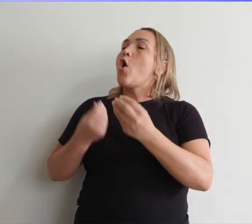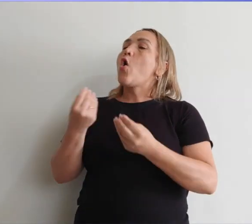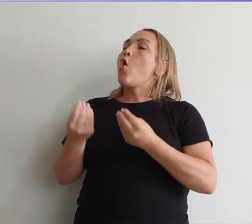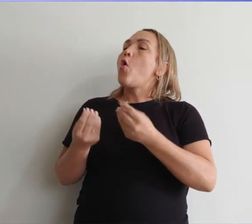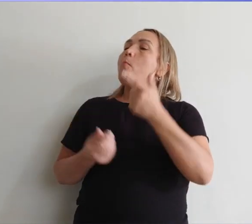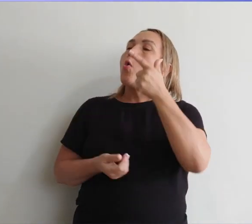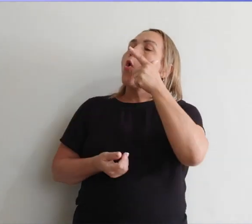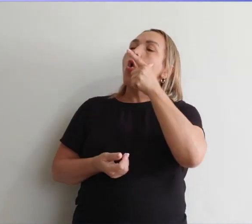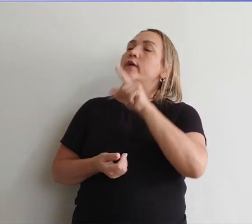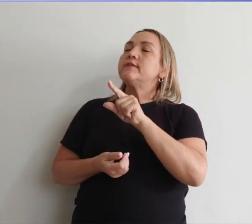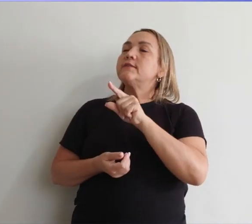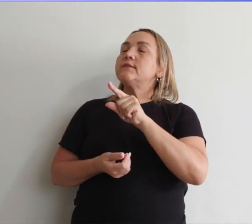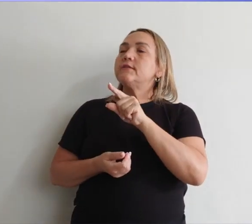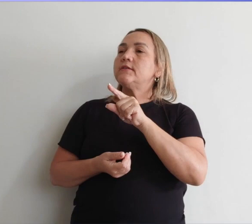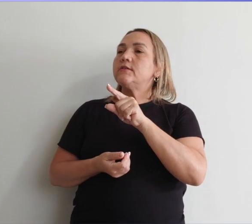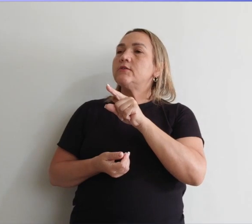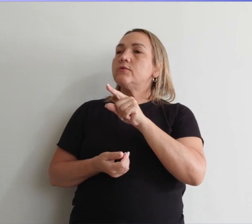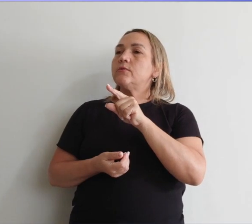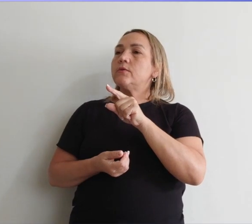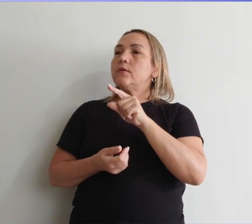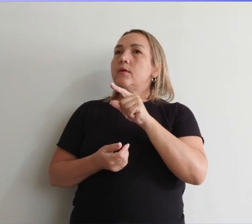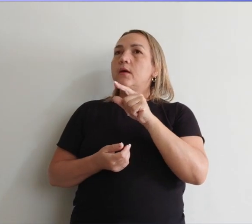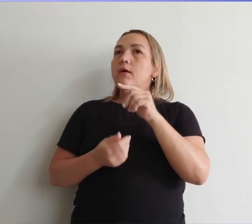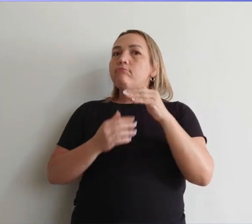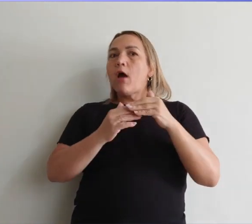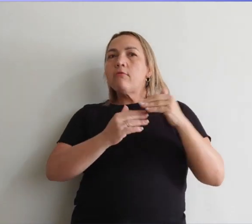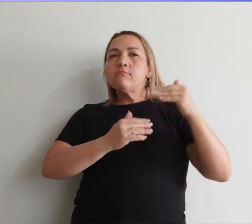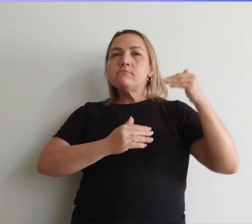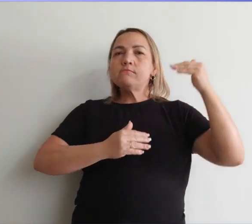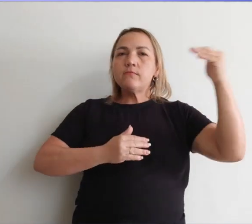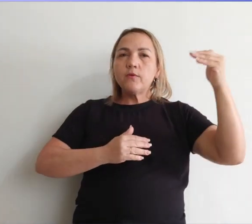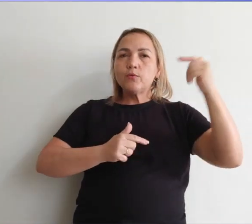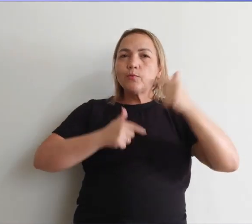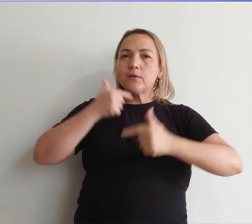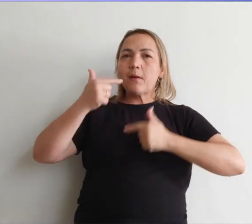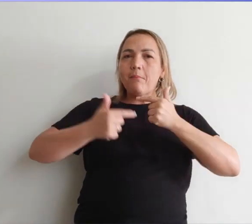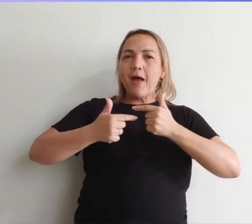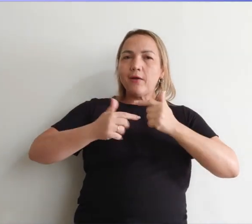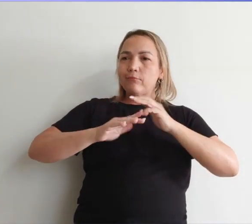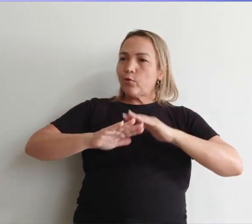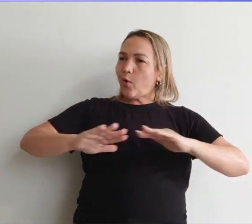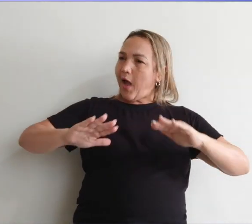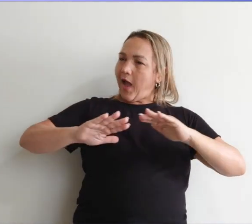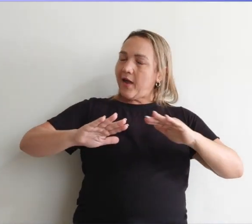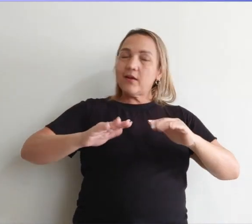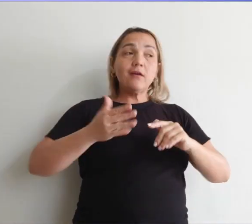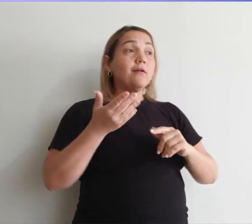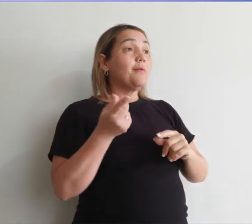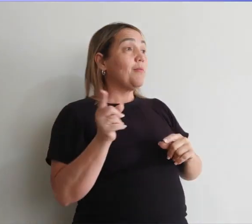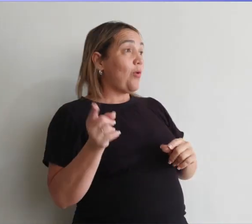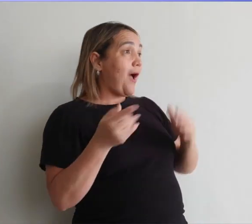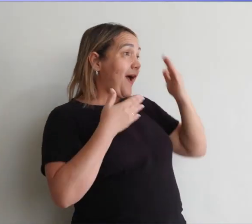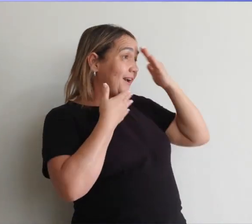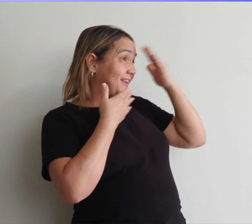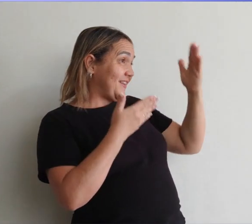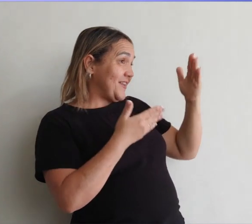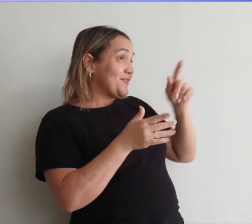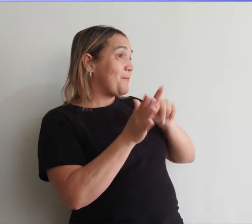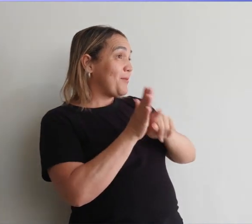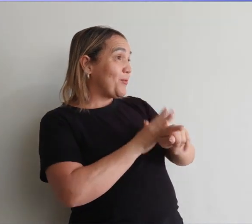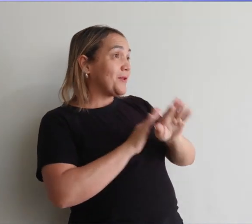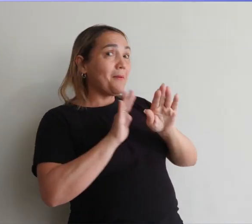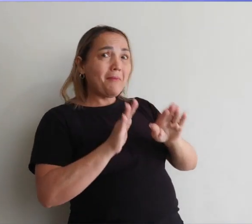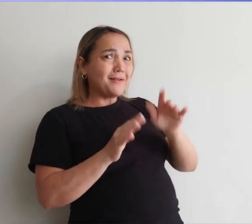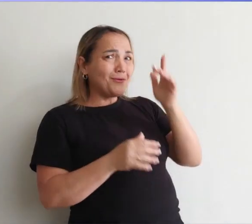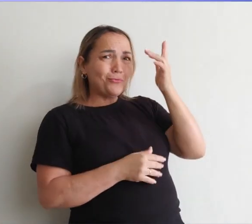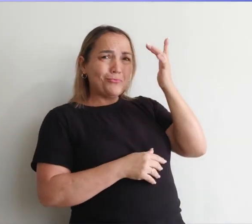Como que você conseguiu chegar a uma posição de destaque no mercado de trabalho na sua área? Olha, agradeço a pergunta, mas eu não sei se